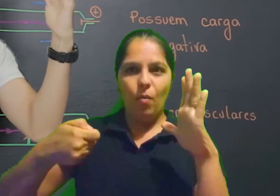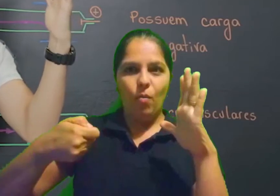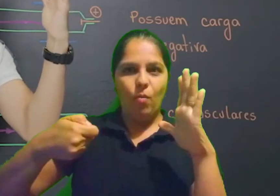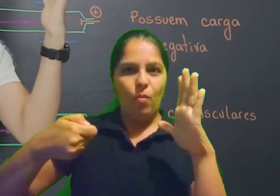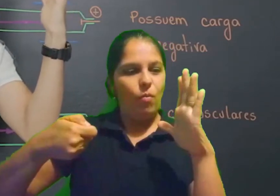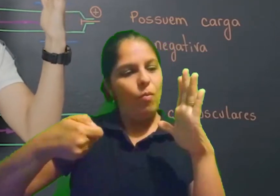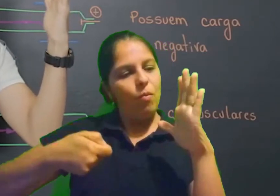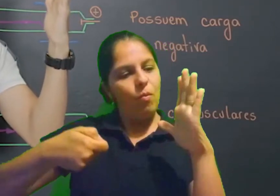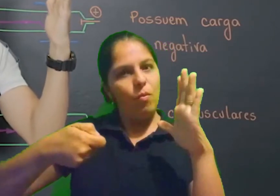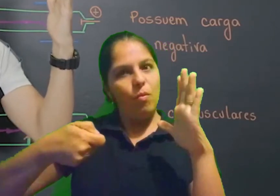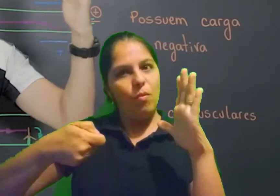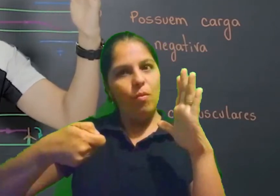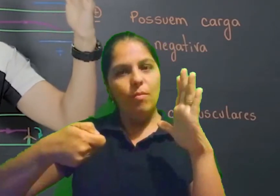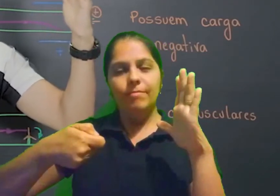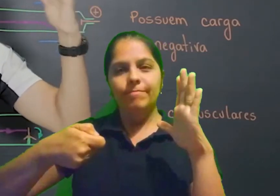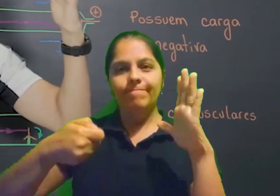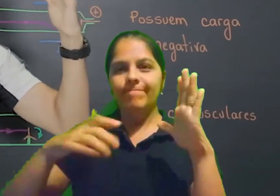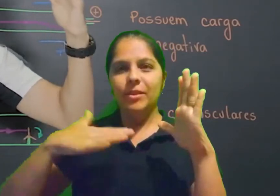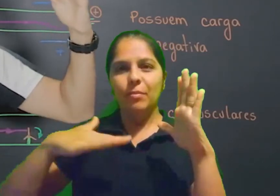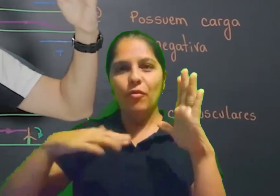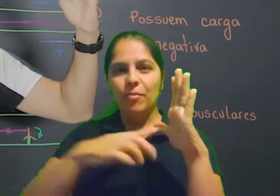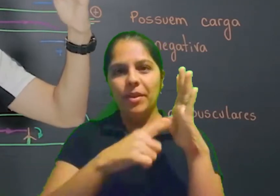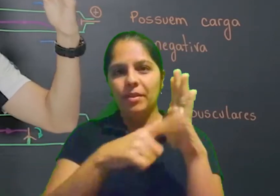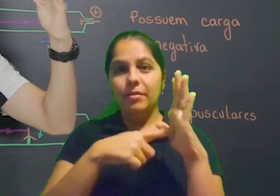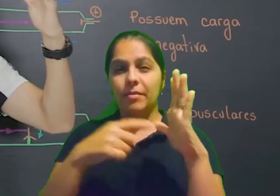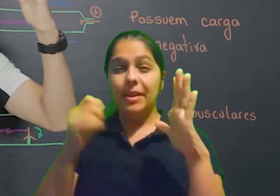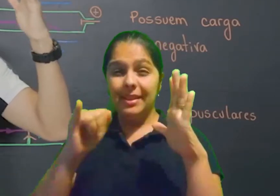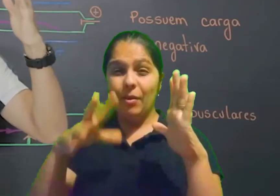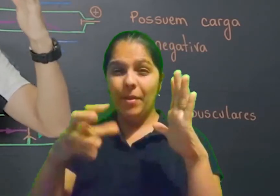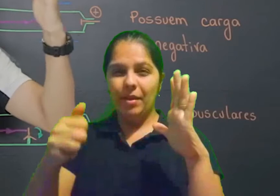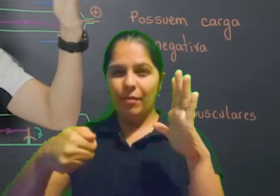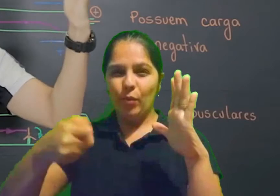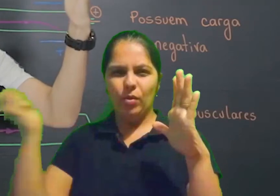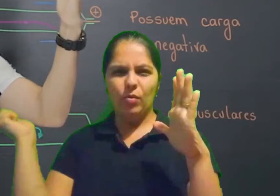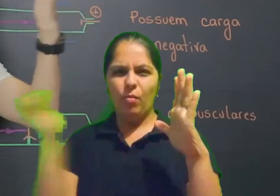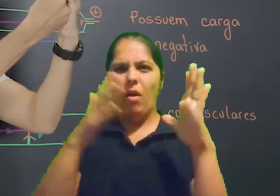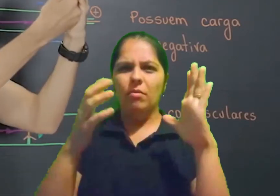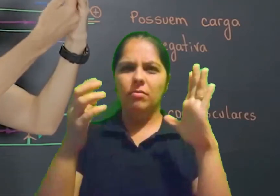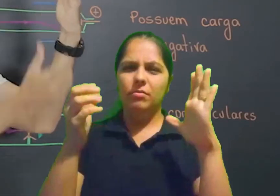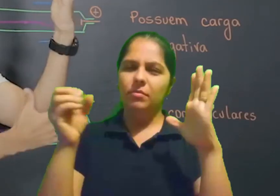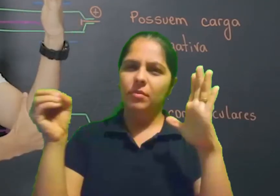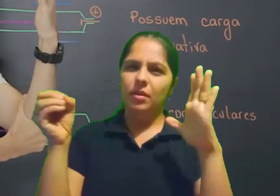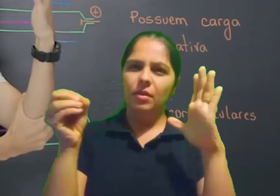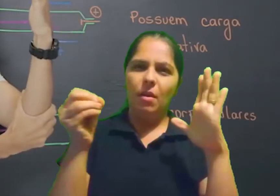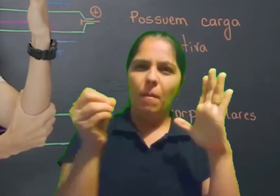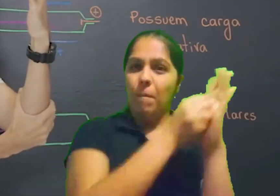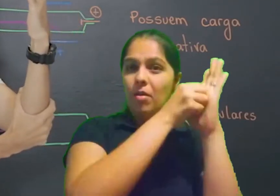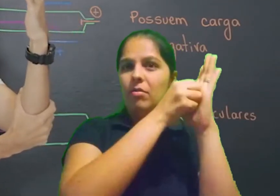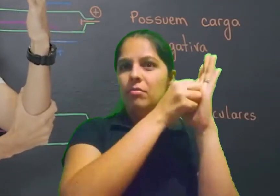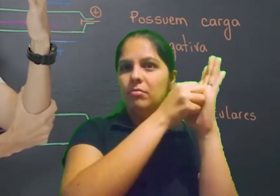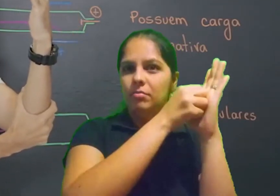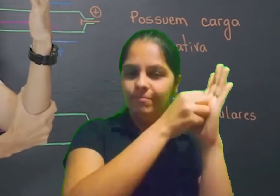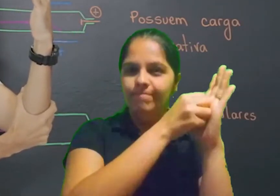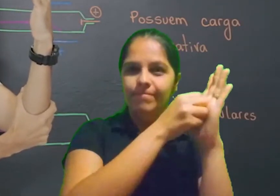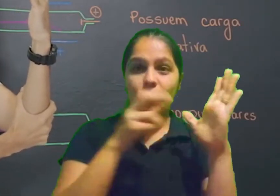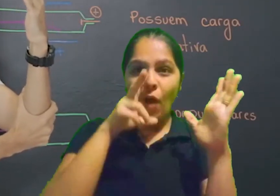ela não vai se movimentar. Agora pega essa lanterna e joga na direção da minha mão. Na hora que a lanterna bater na minha mão, ela vai realizar